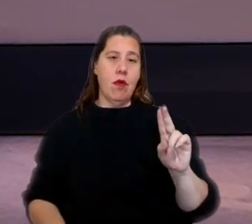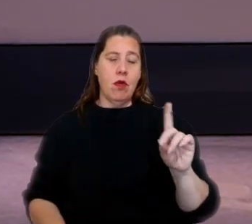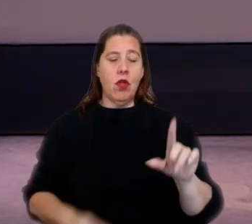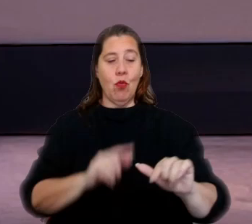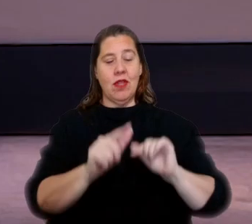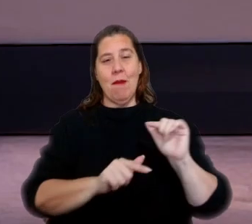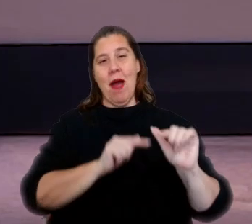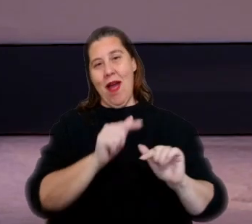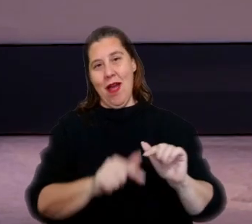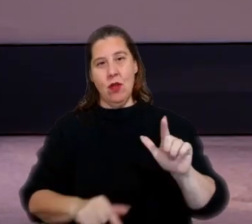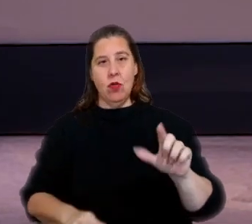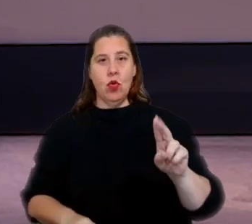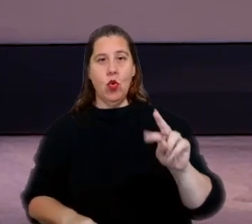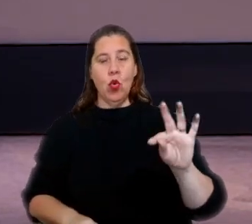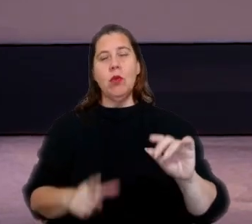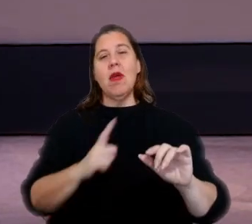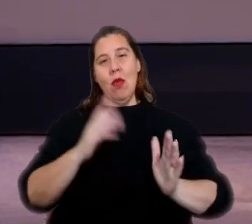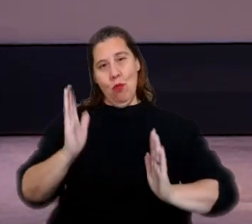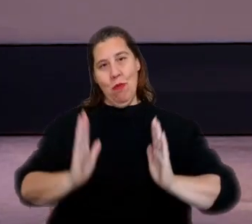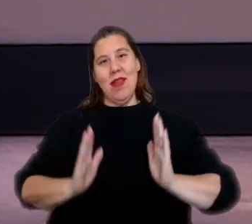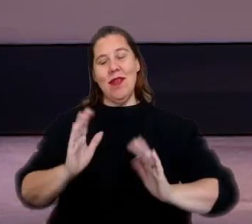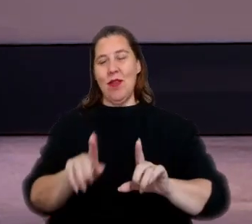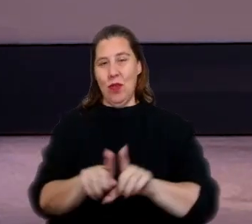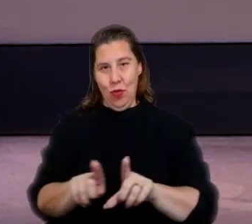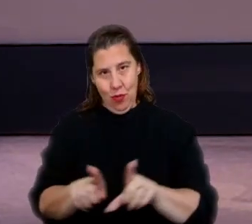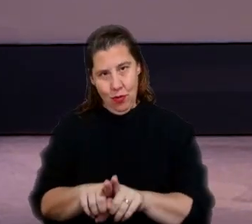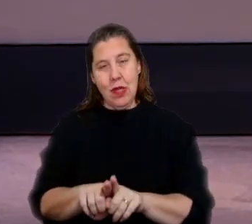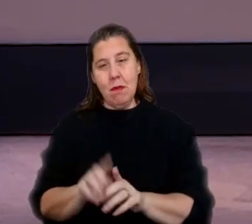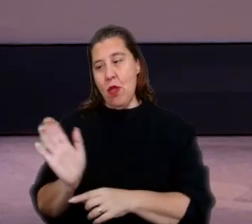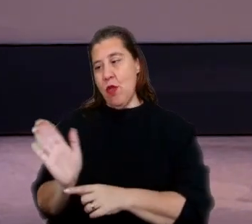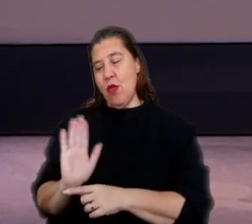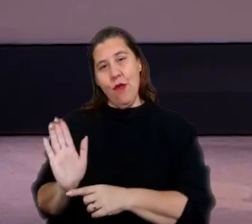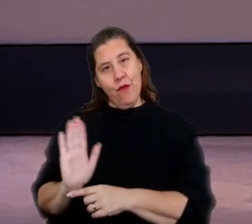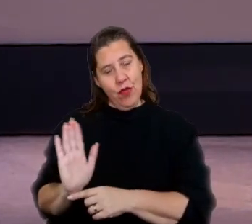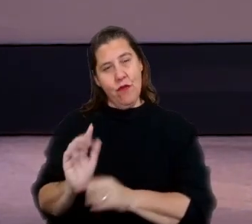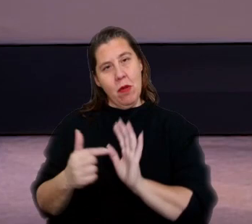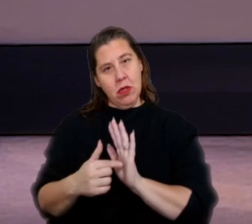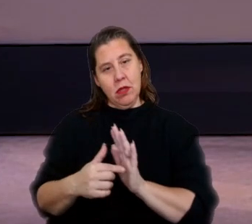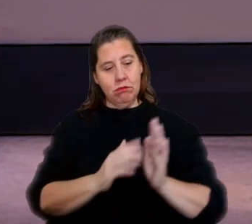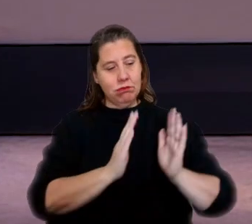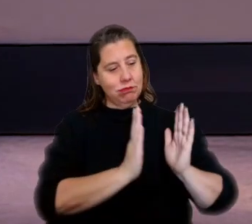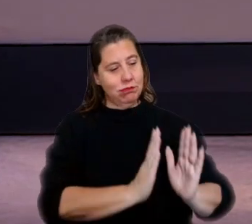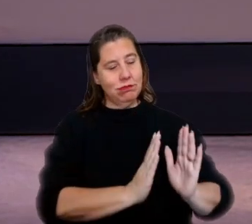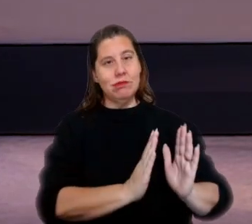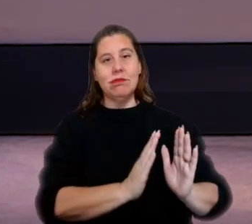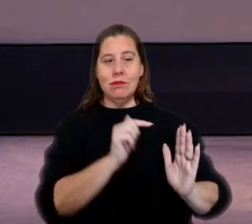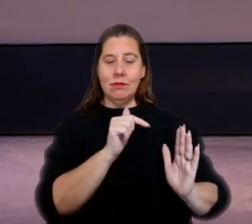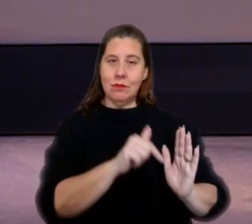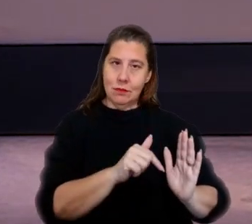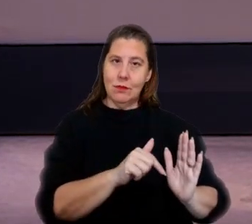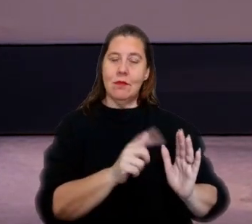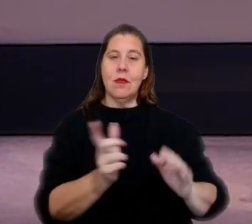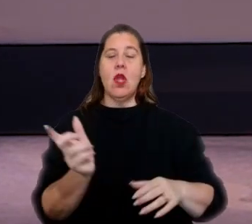fala trabalho de luto, porque tem um tempo também. O tempo, e o filme vai passando os tempos, né?